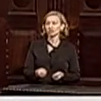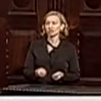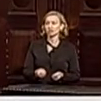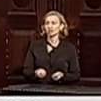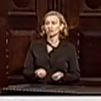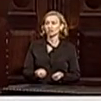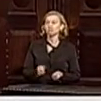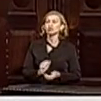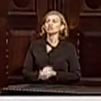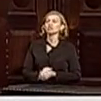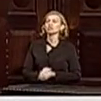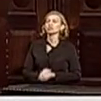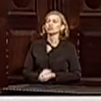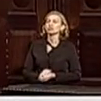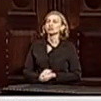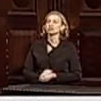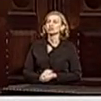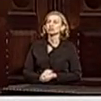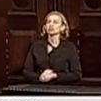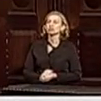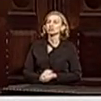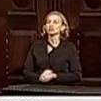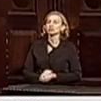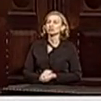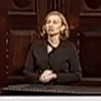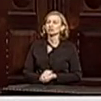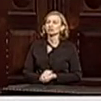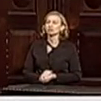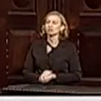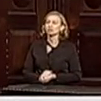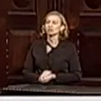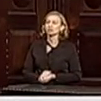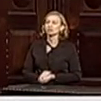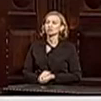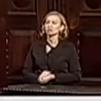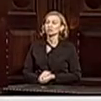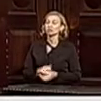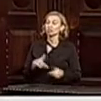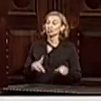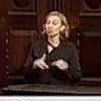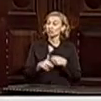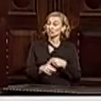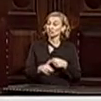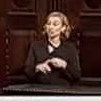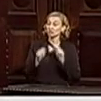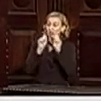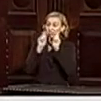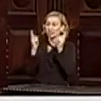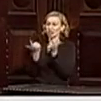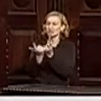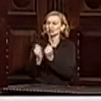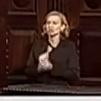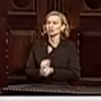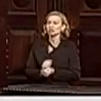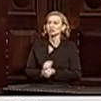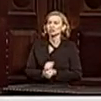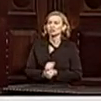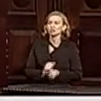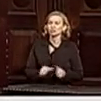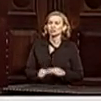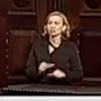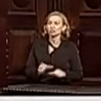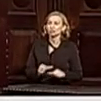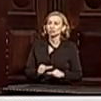coloca a possibilidade de haver a solicitação de uma intervenção na Assembleia Legislativa por conta de um